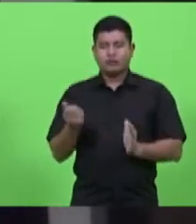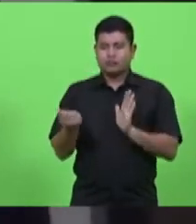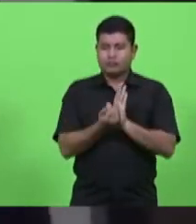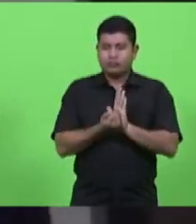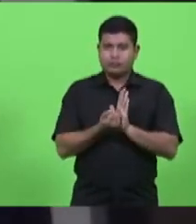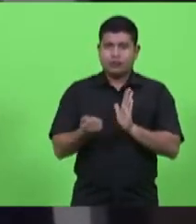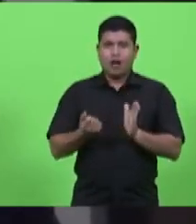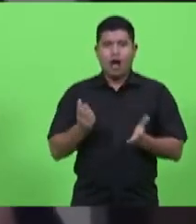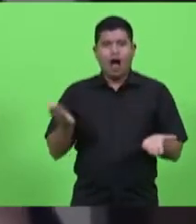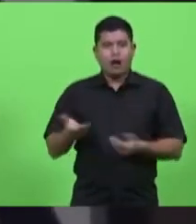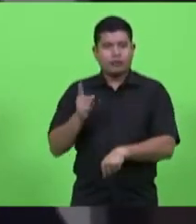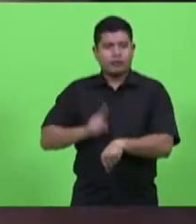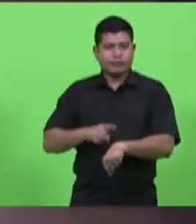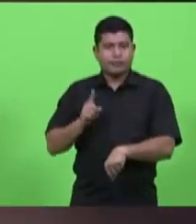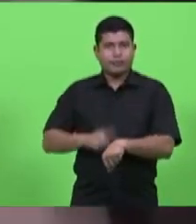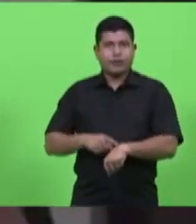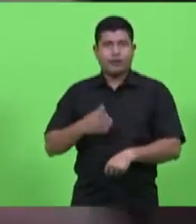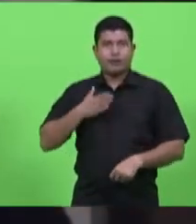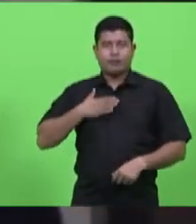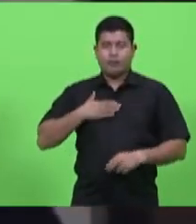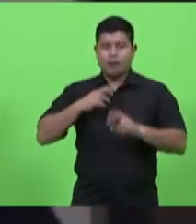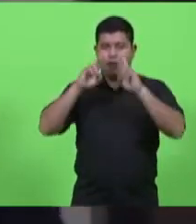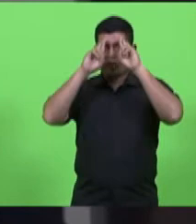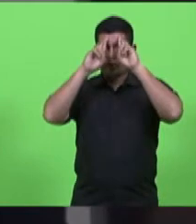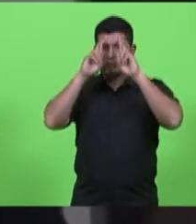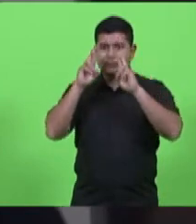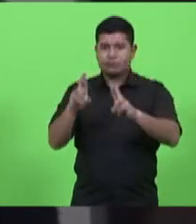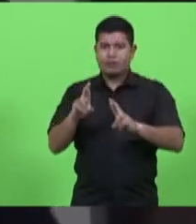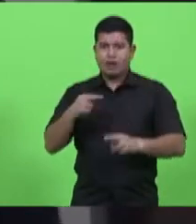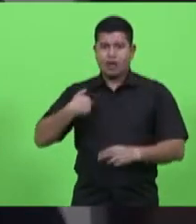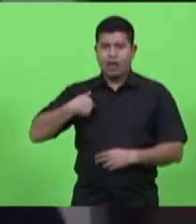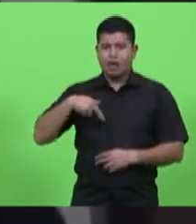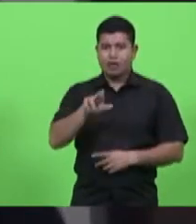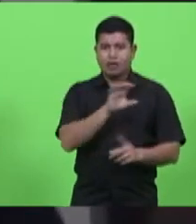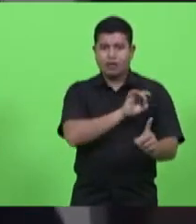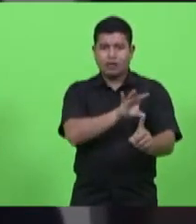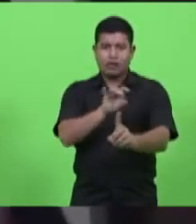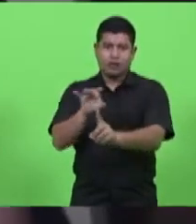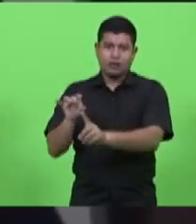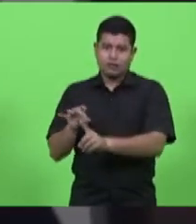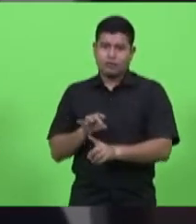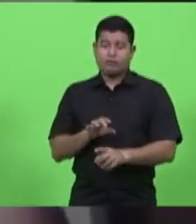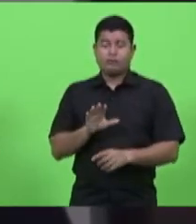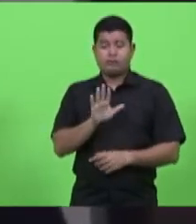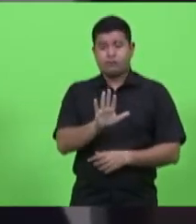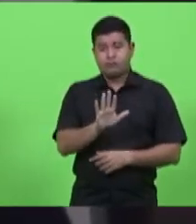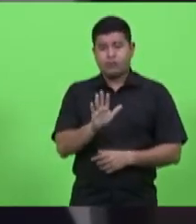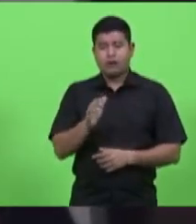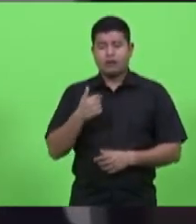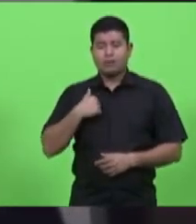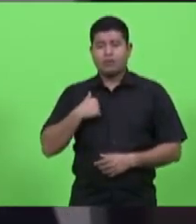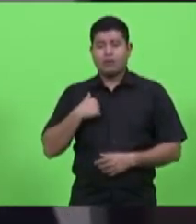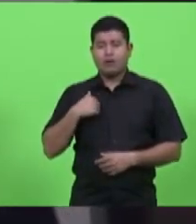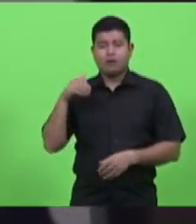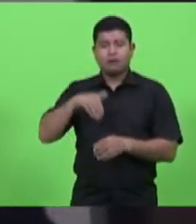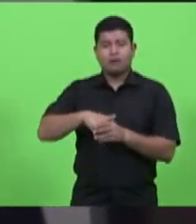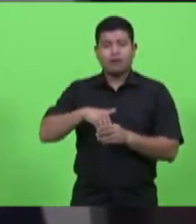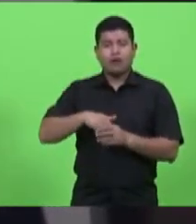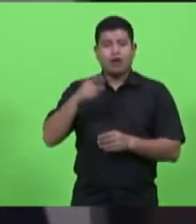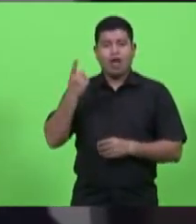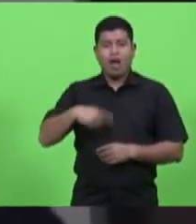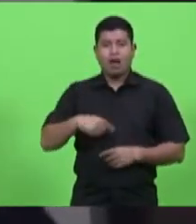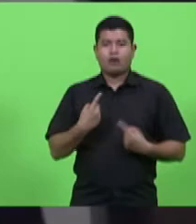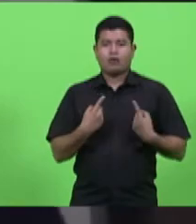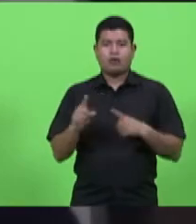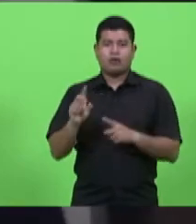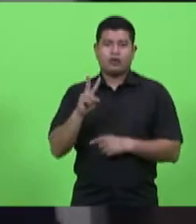nesse momento, o meu respeito à religiosidade de cada pessoa, mas o meu voto contrário, nesse